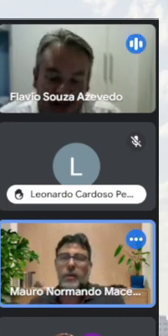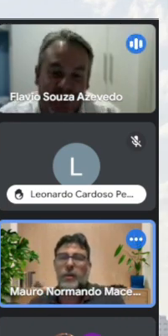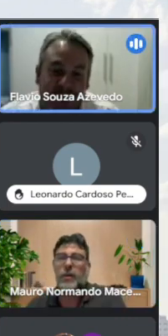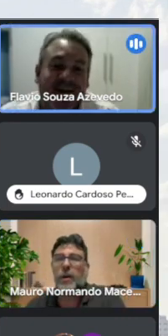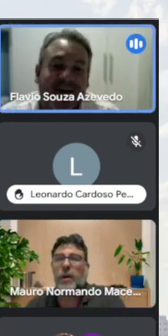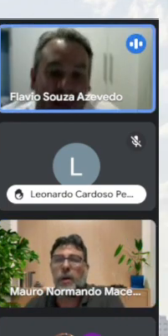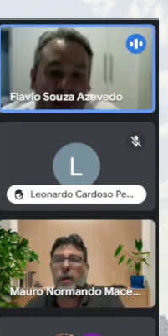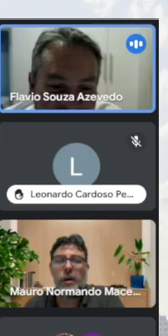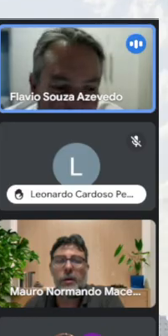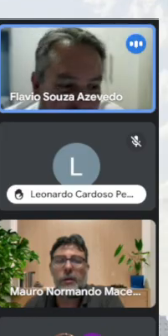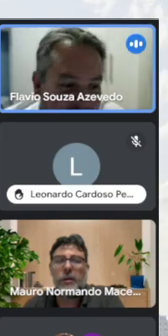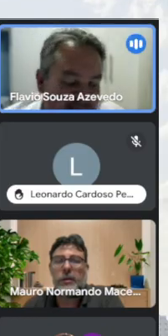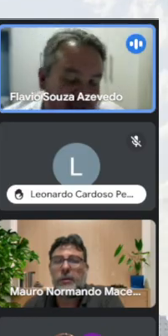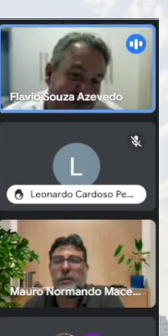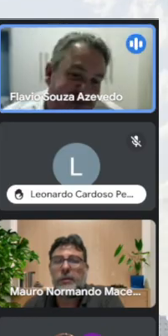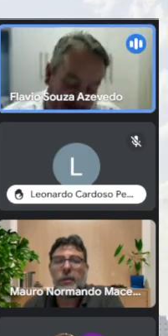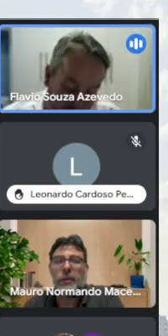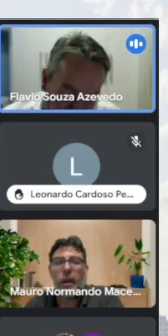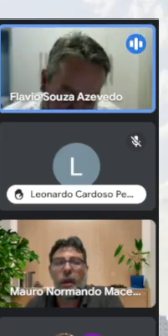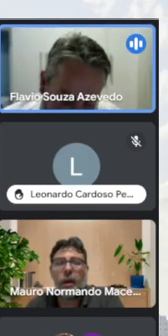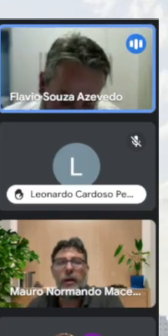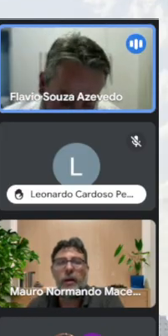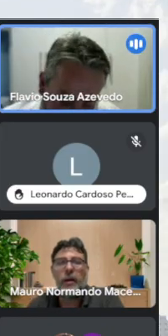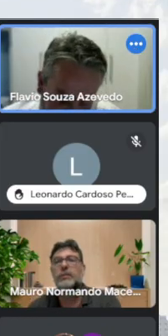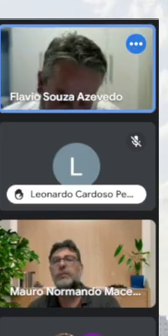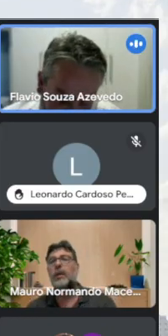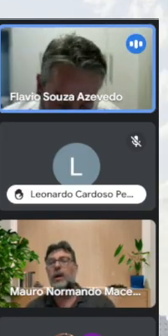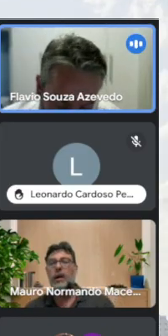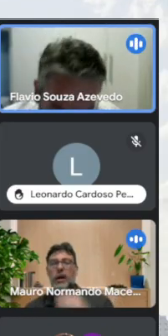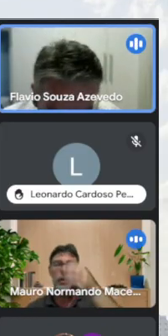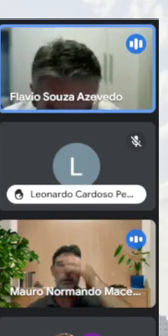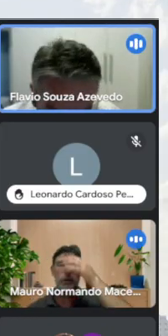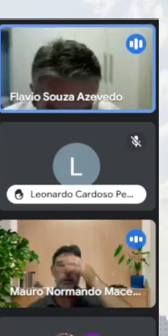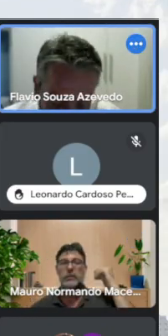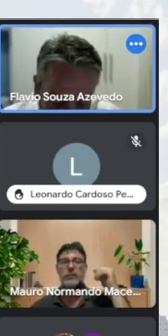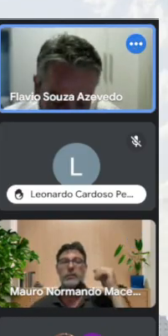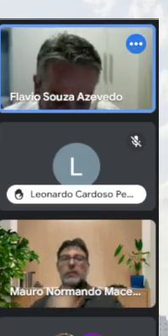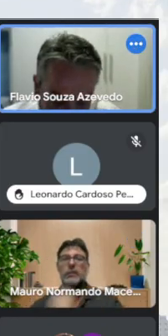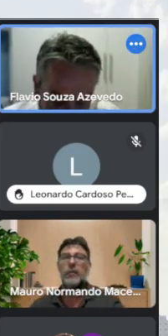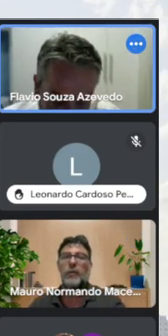eu te dizer, na pesquisa eu procurei Sobral,